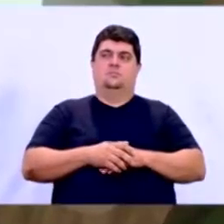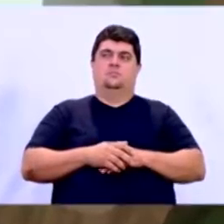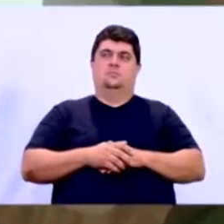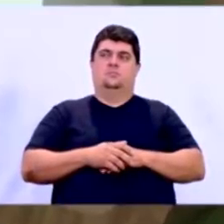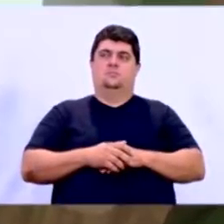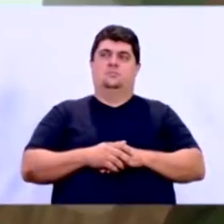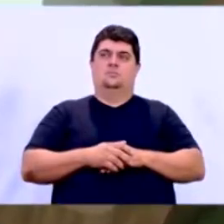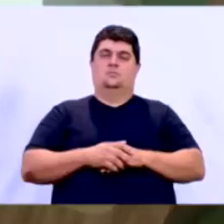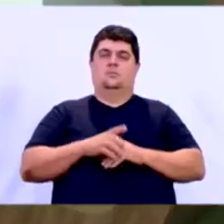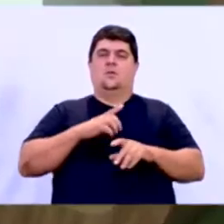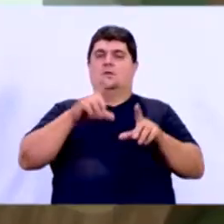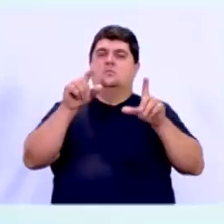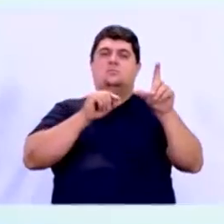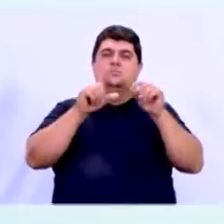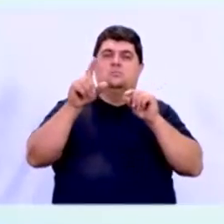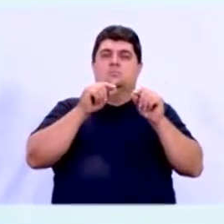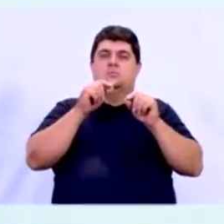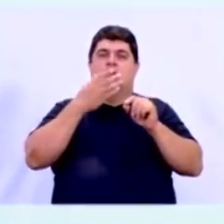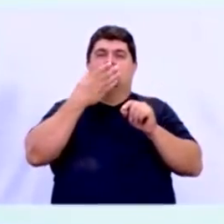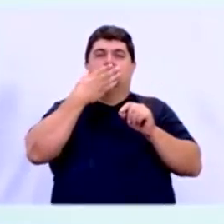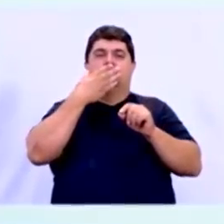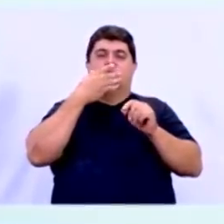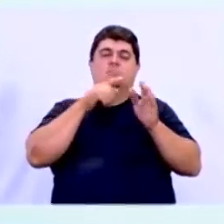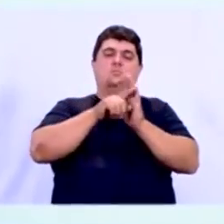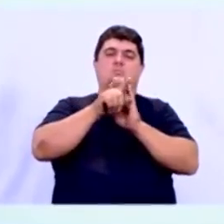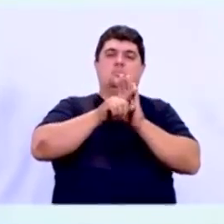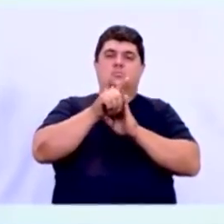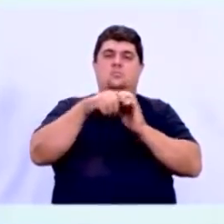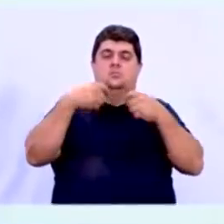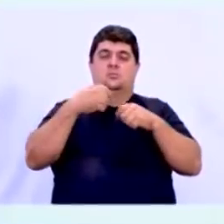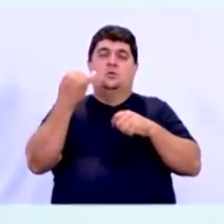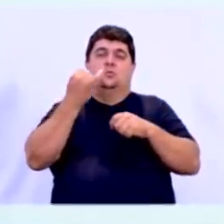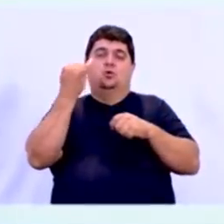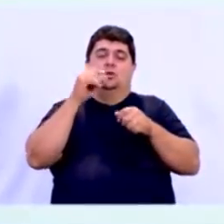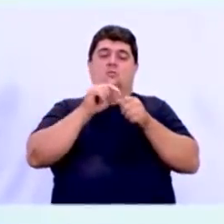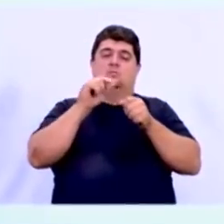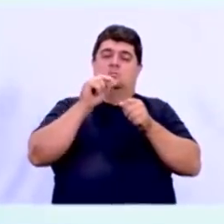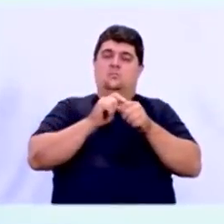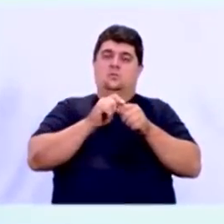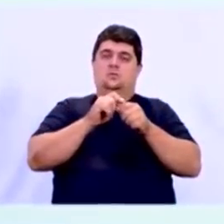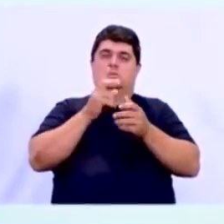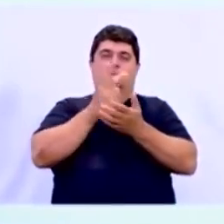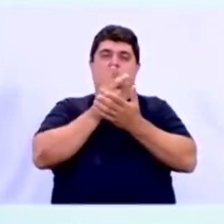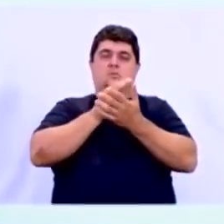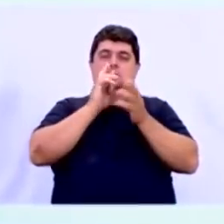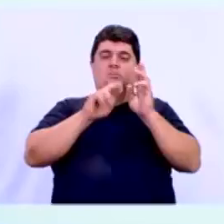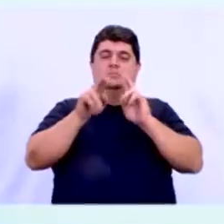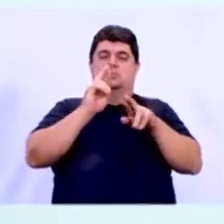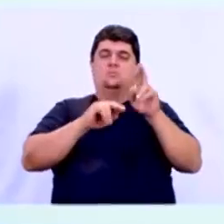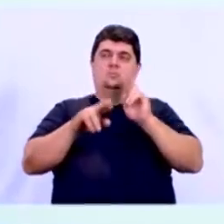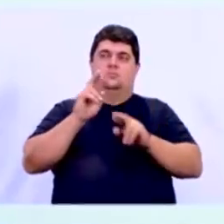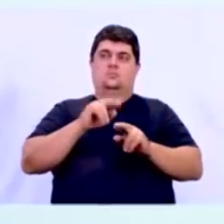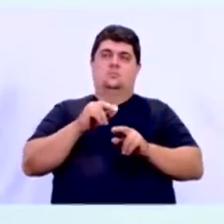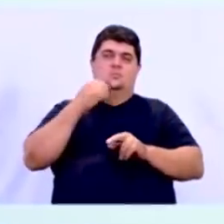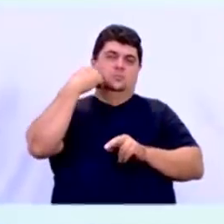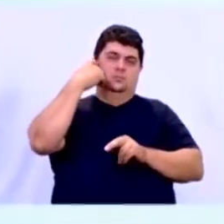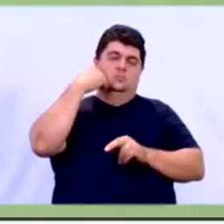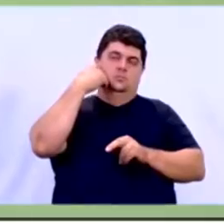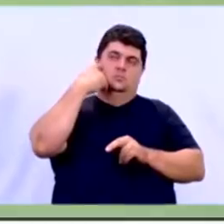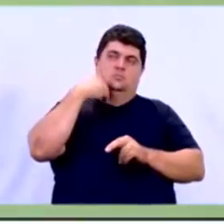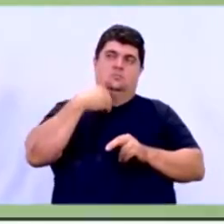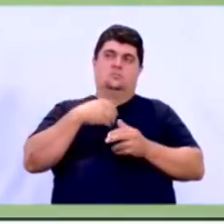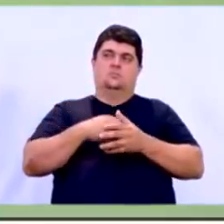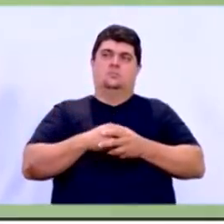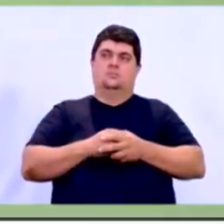então eu destaquei aqui alguns questionamentos que vocês devem fazer ao responder essa pergunta, né? Ao tentar, então,